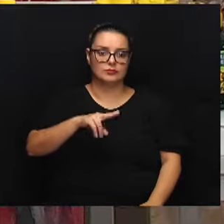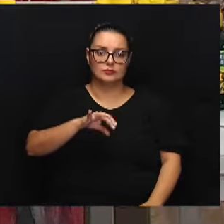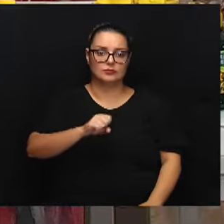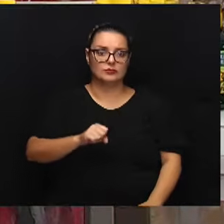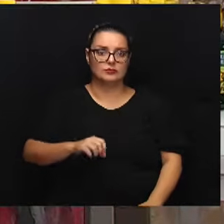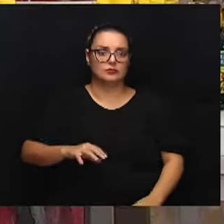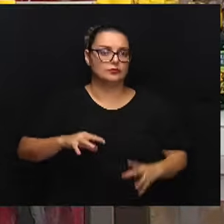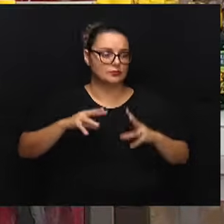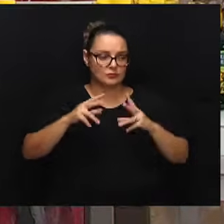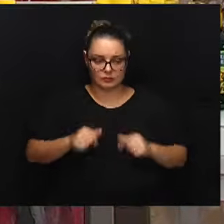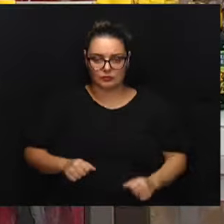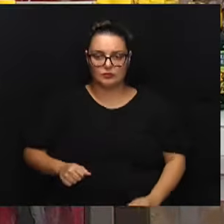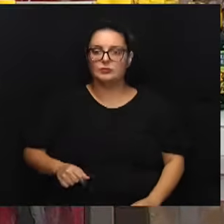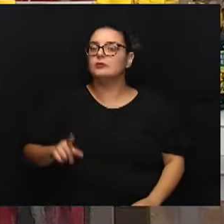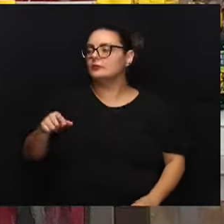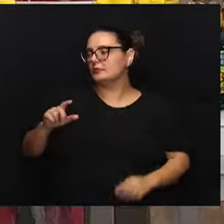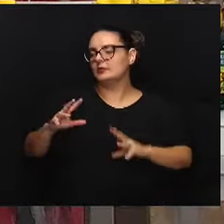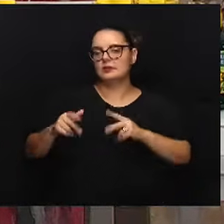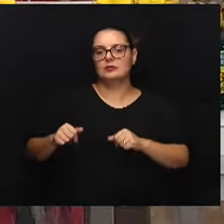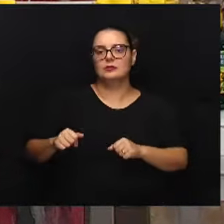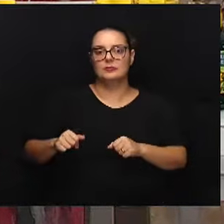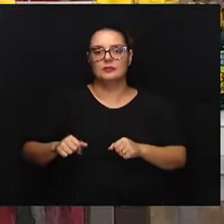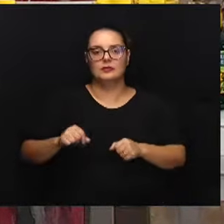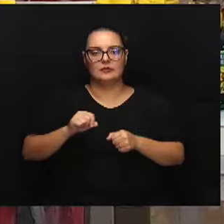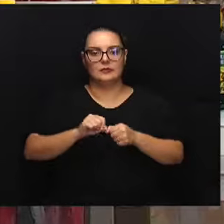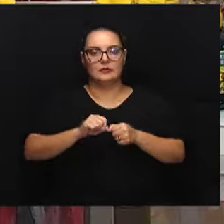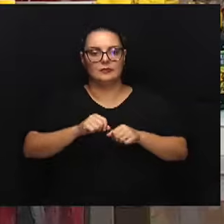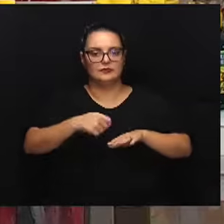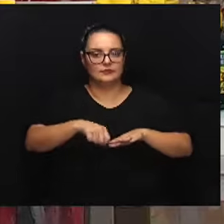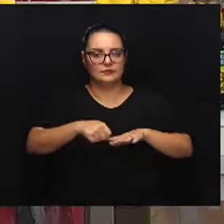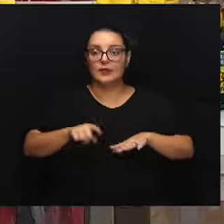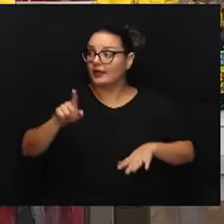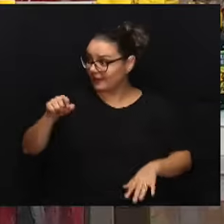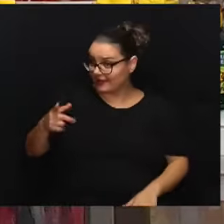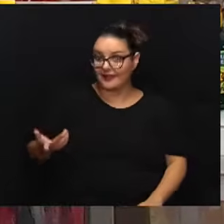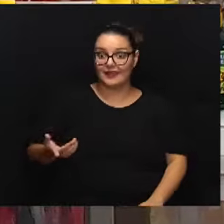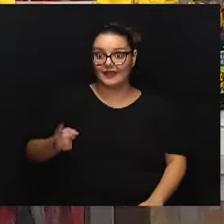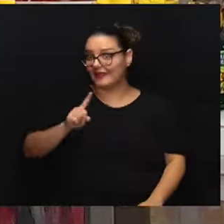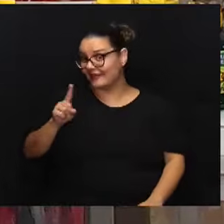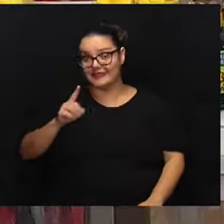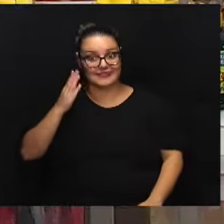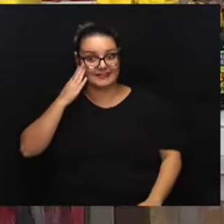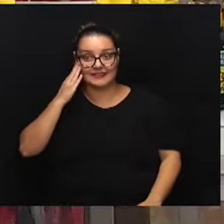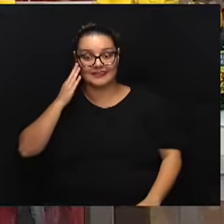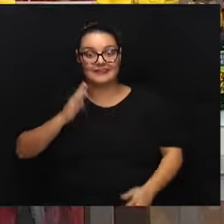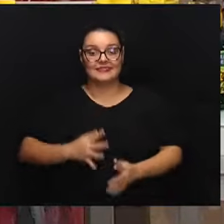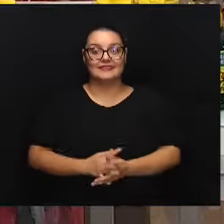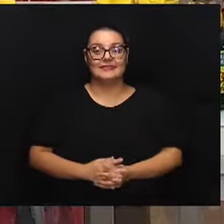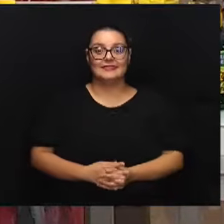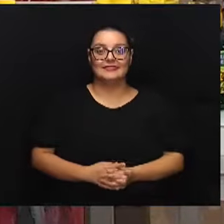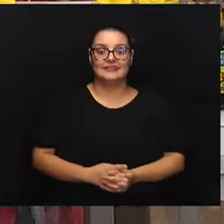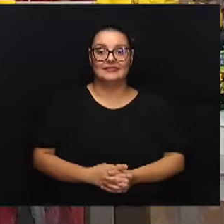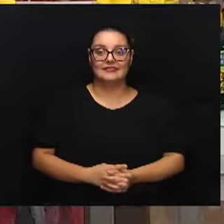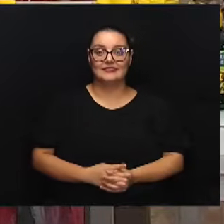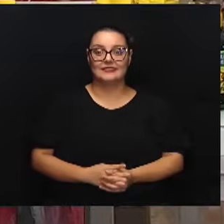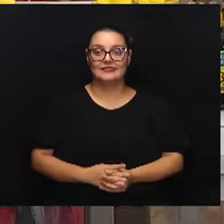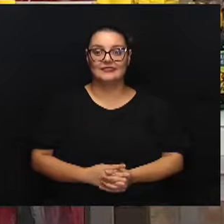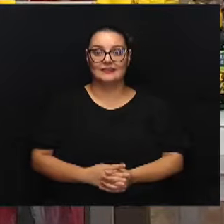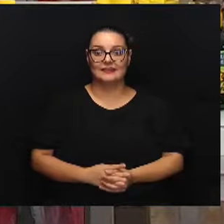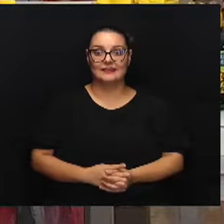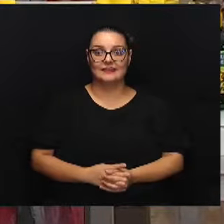literalmente, pra tudo. Até pra quem faz unha, sabia? É mesmo? Essa eu não sabia. Geralmente eu tiro a